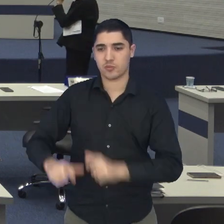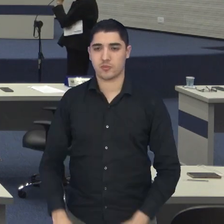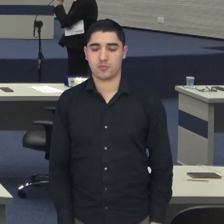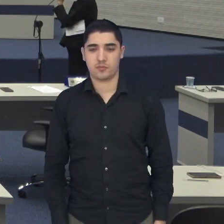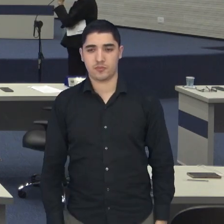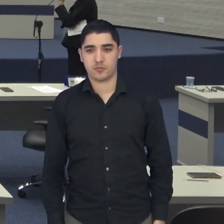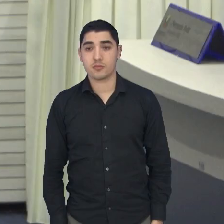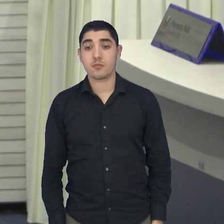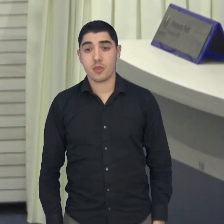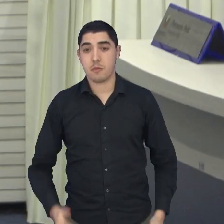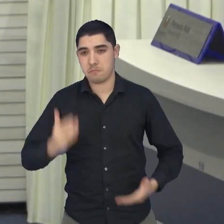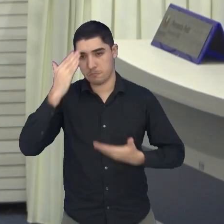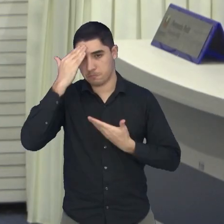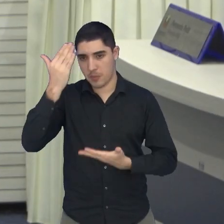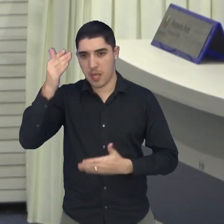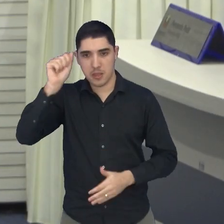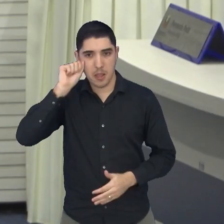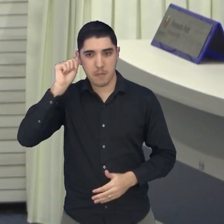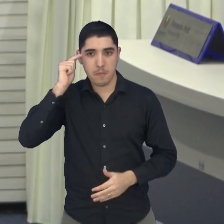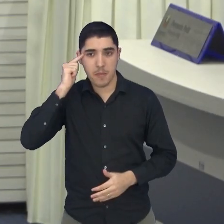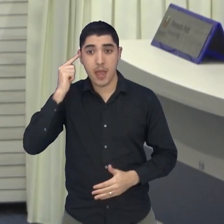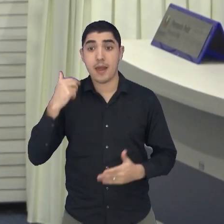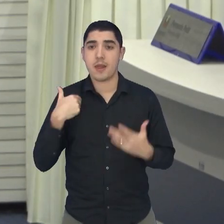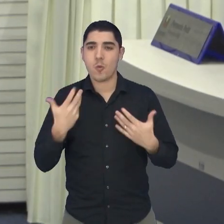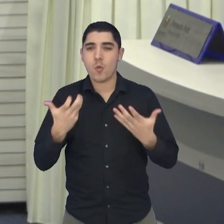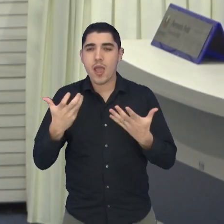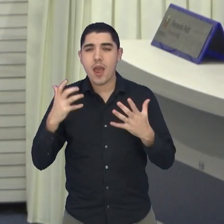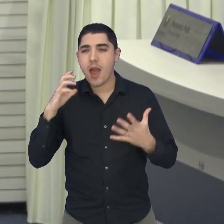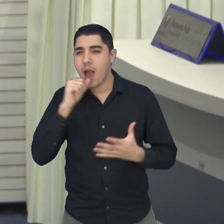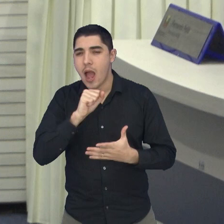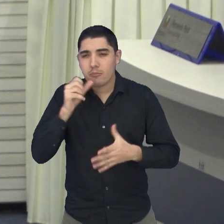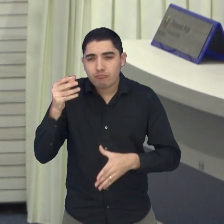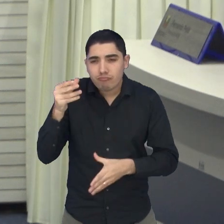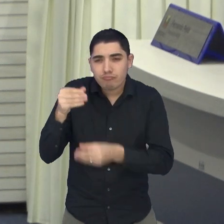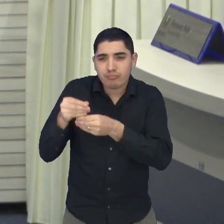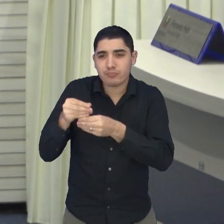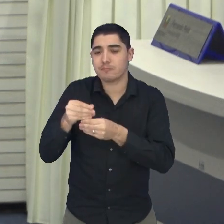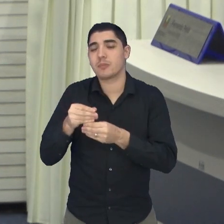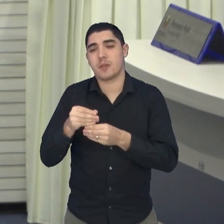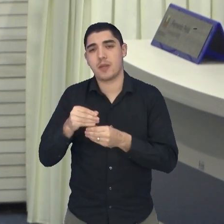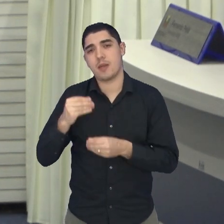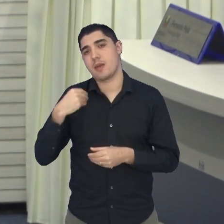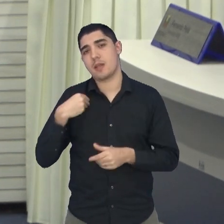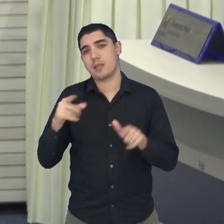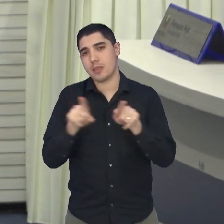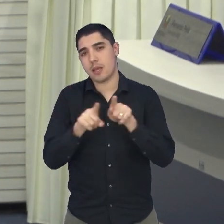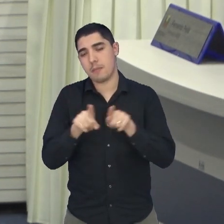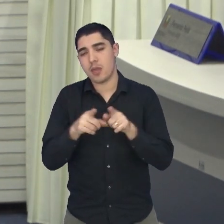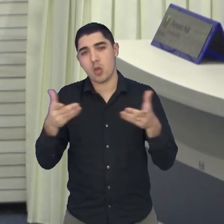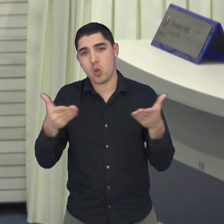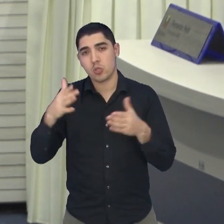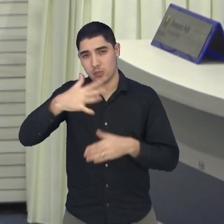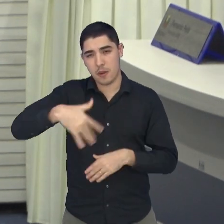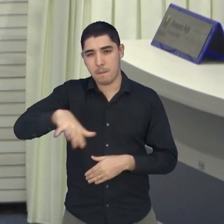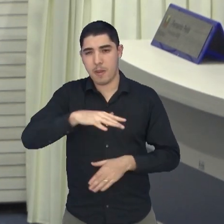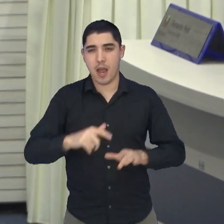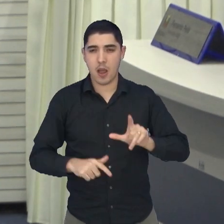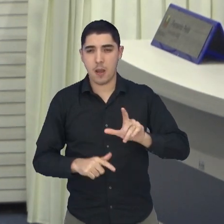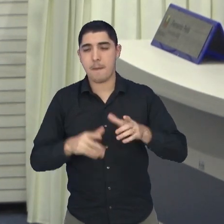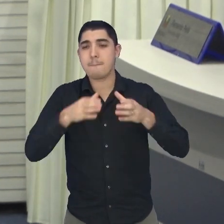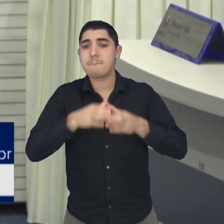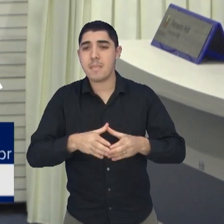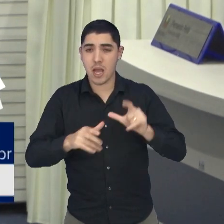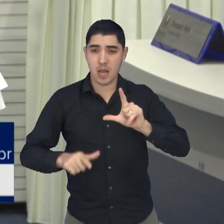Primeiro agradeço o espaço aqui, Amélia. Eu queria falar rapidamente aqui de algumas coisas que nós tiramos hoje também da região leste. Por favor,